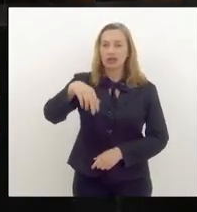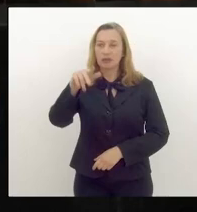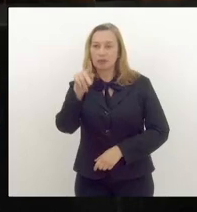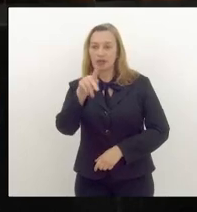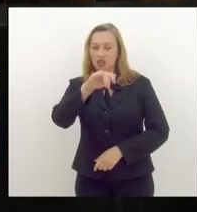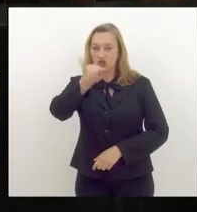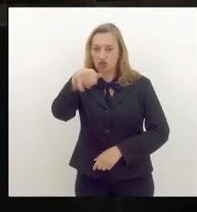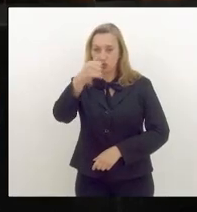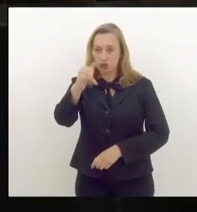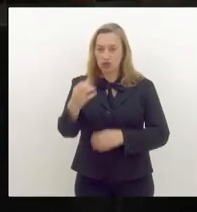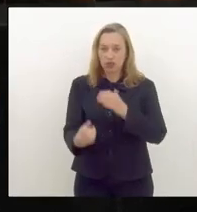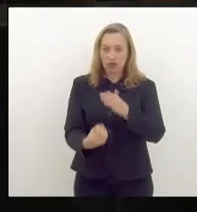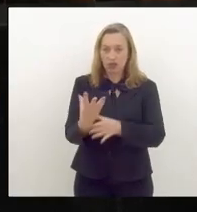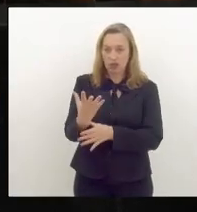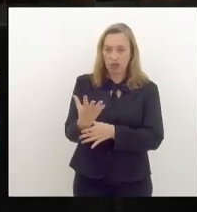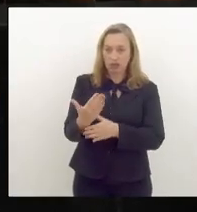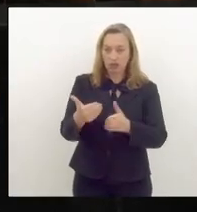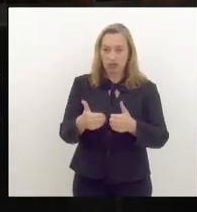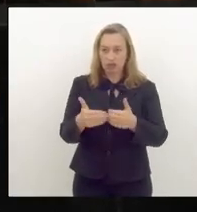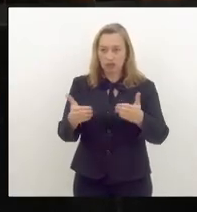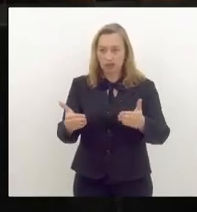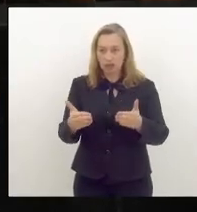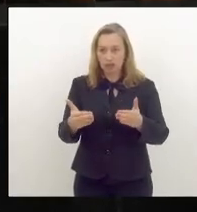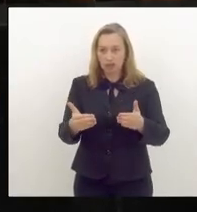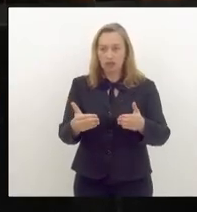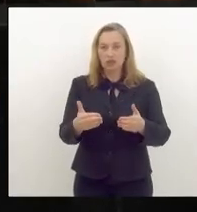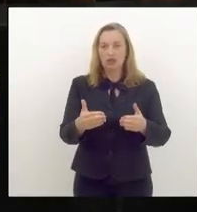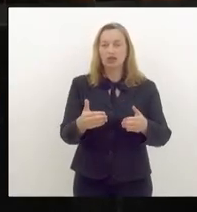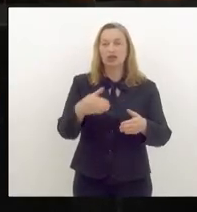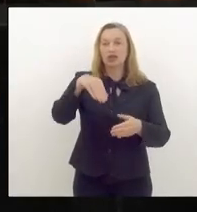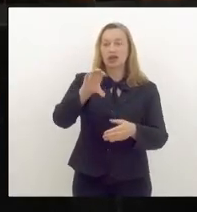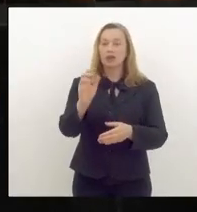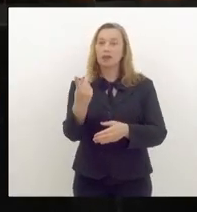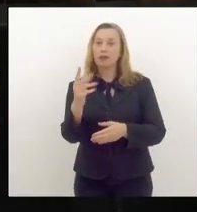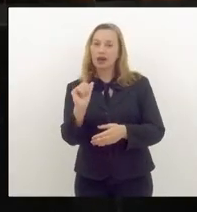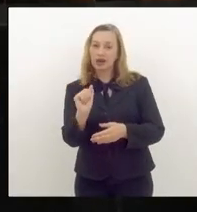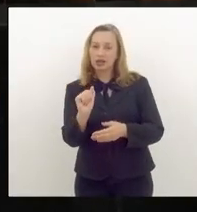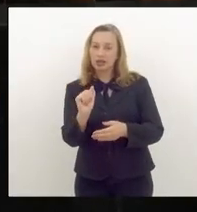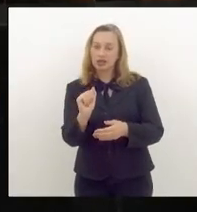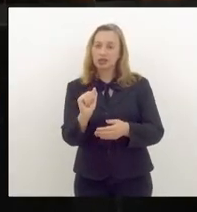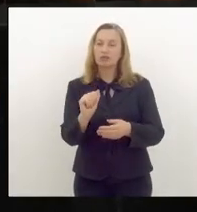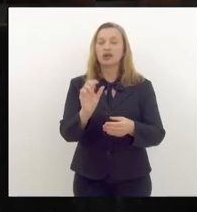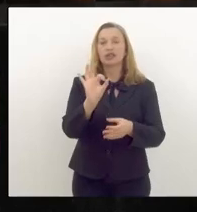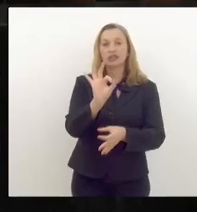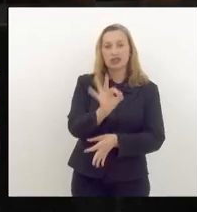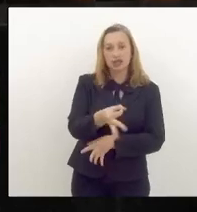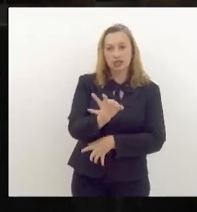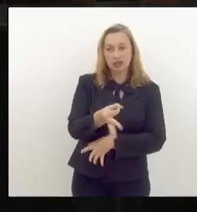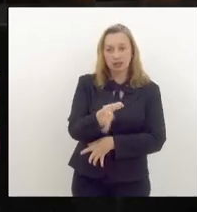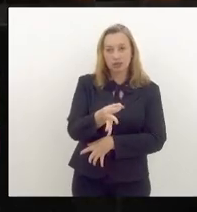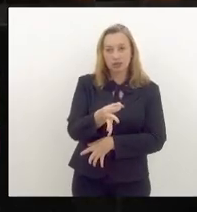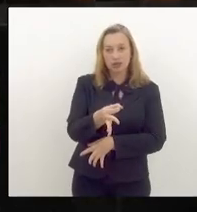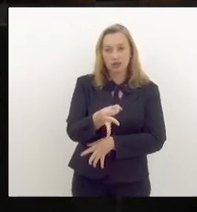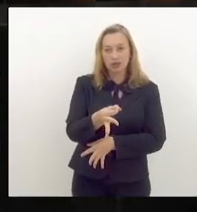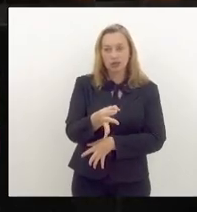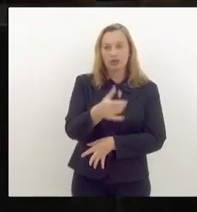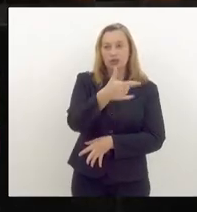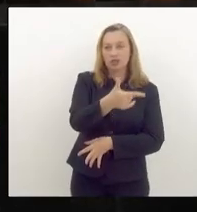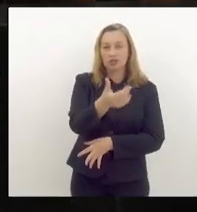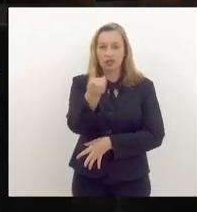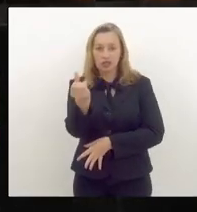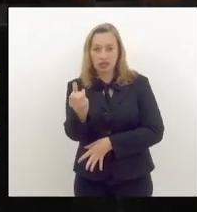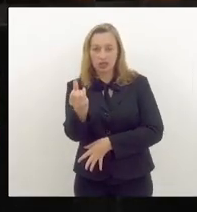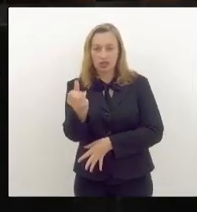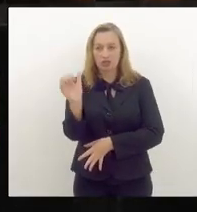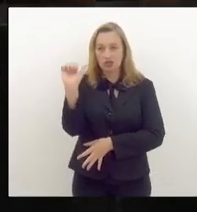para que possam ser abertas contas de campanha para que finalmente em Dezesseis de